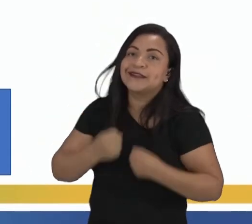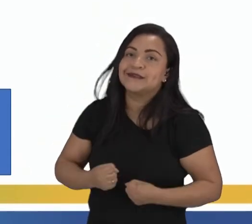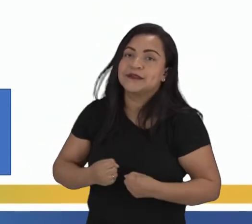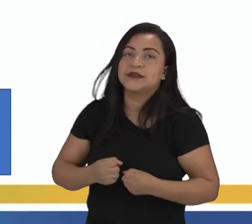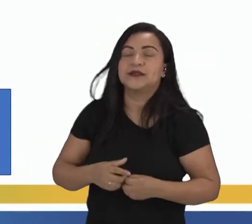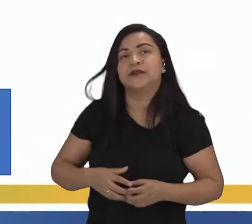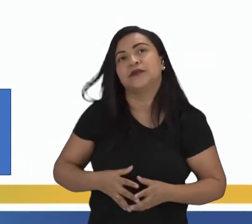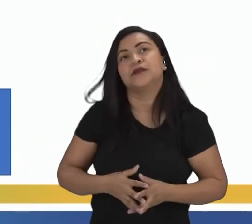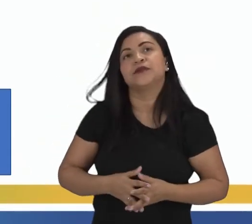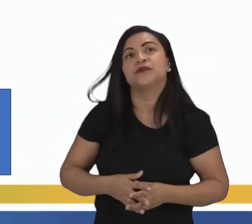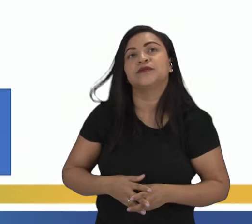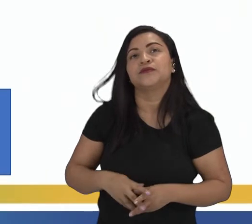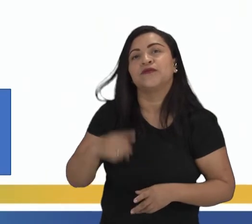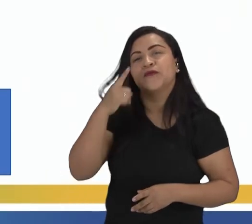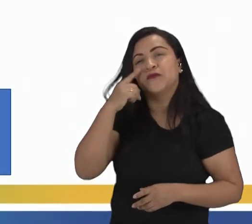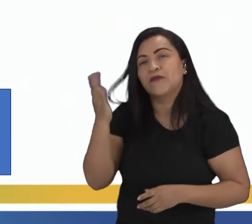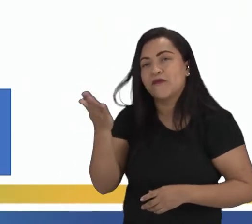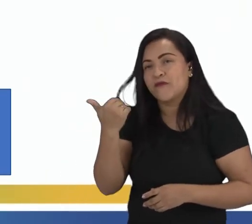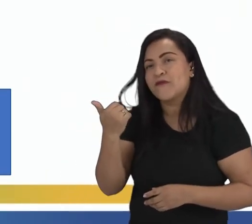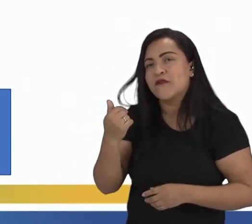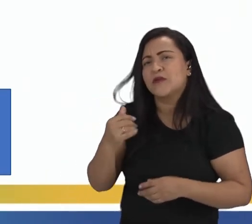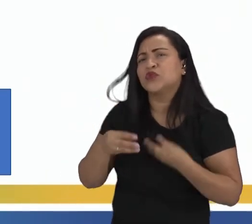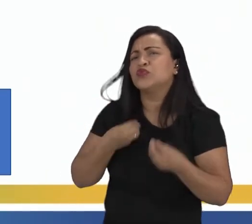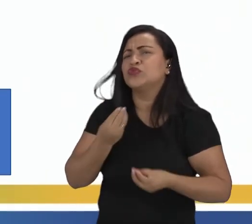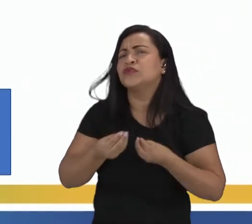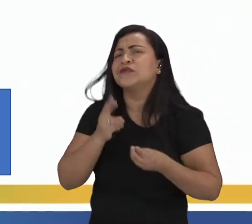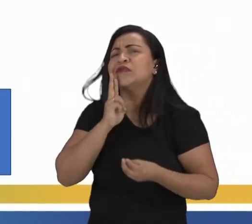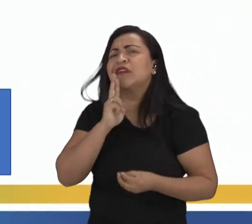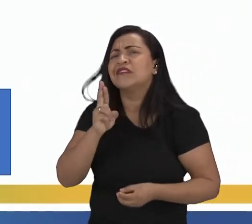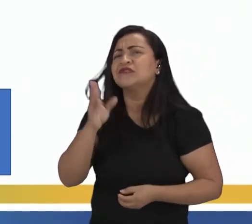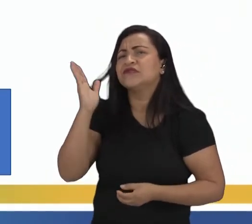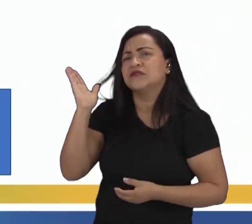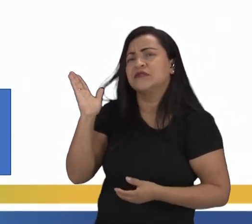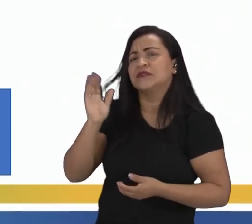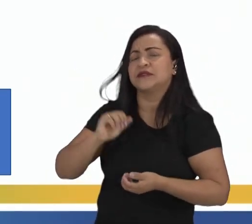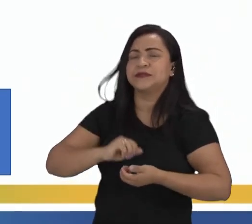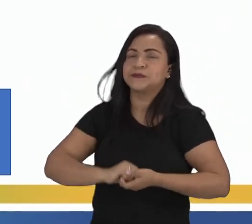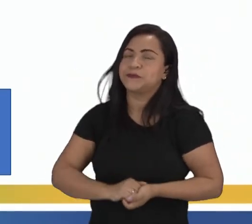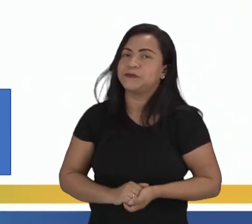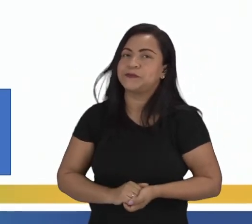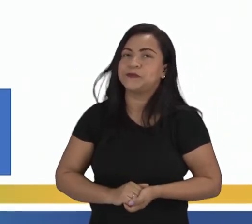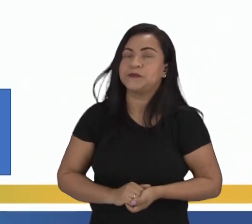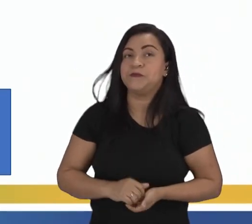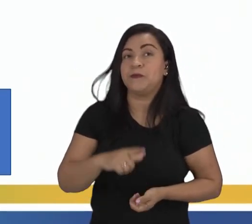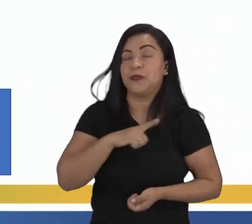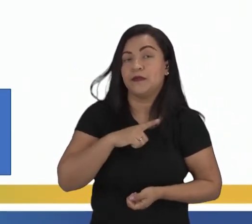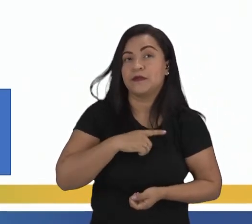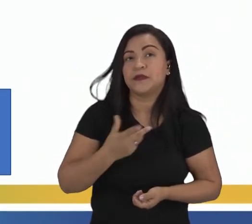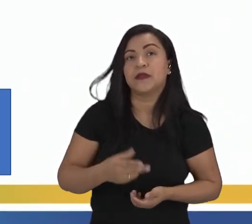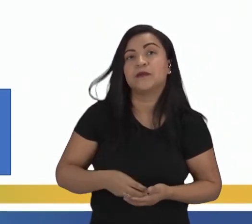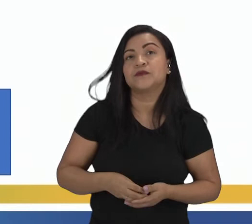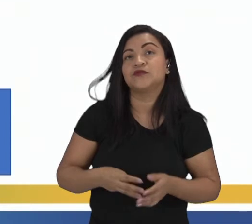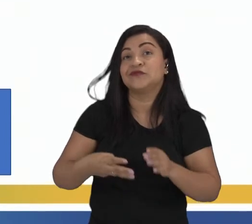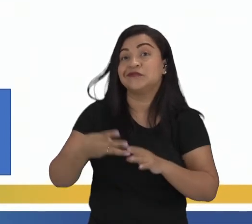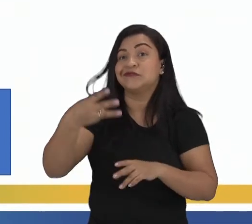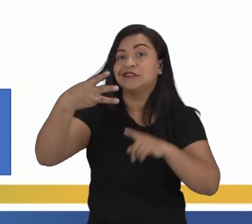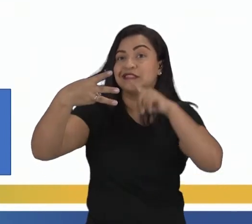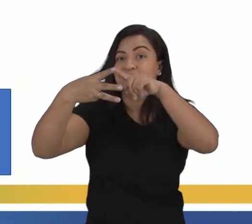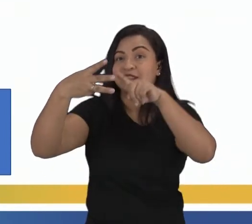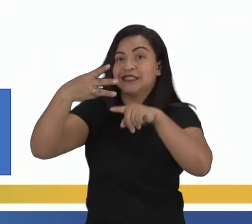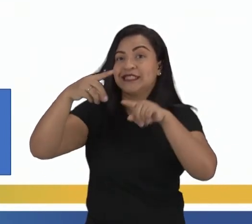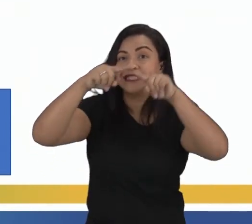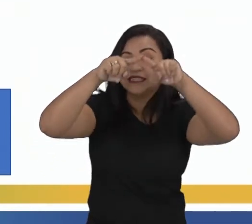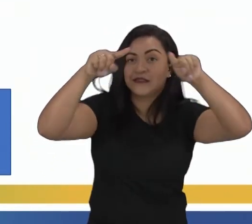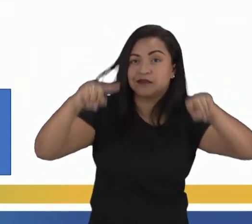nós acabamos de ver? Vamos ver como é que se aplica num caso concreto. Então, nós temos 3 corpos de